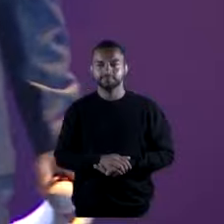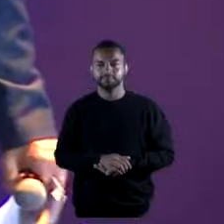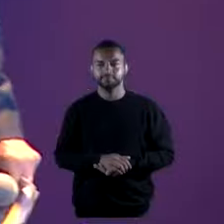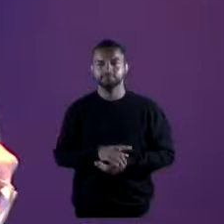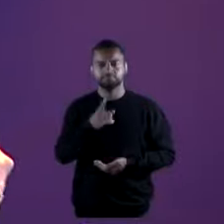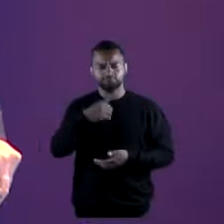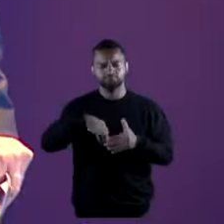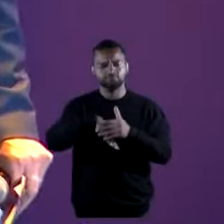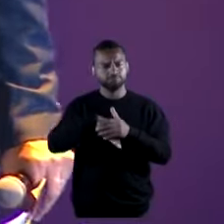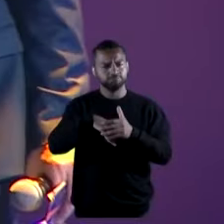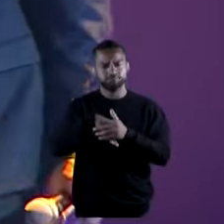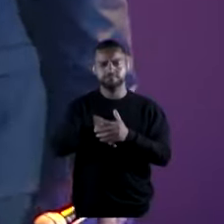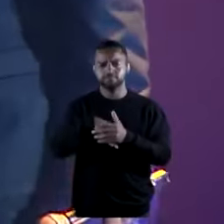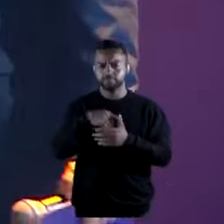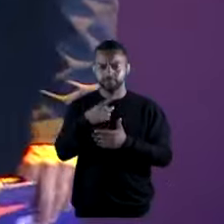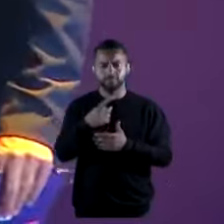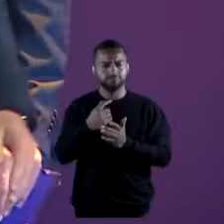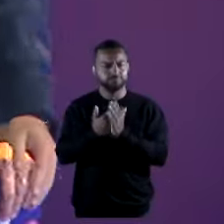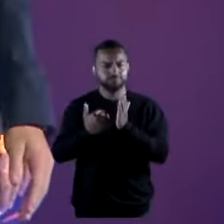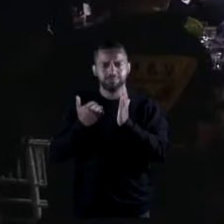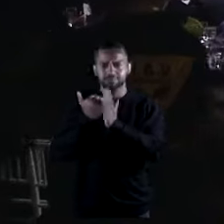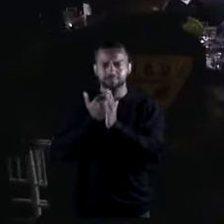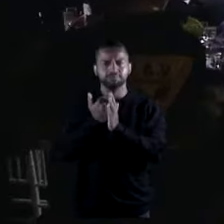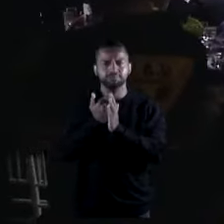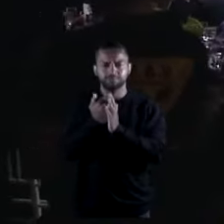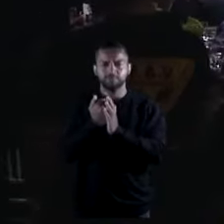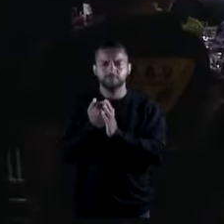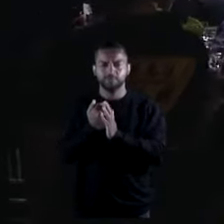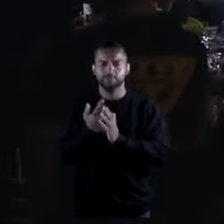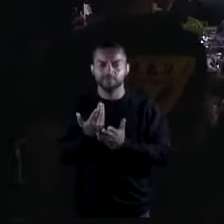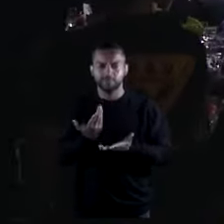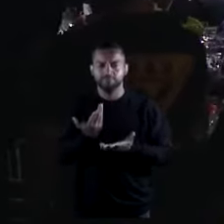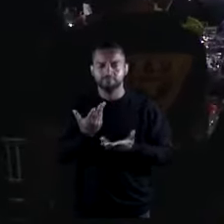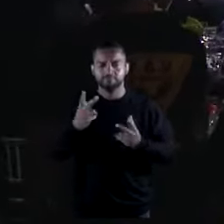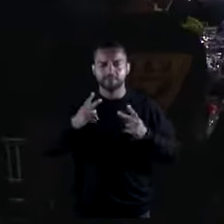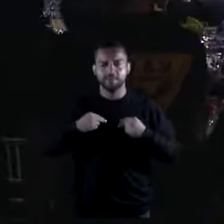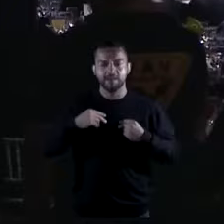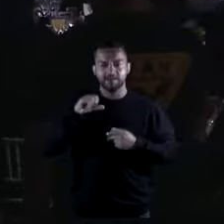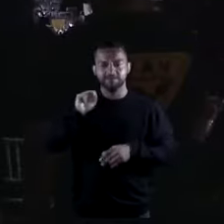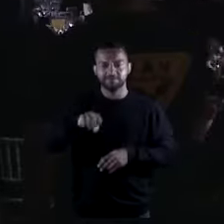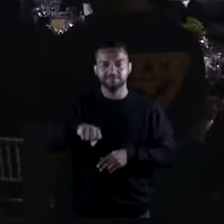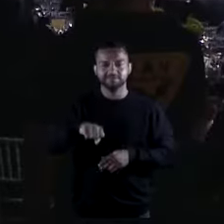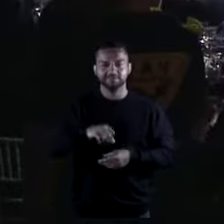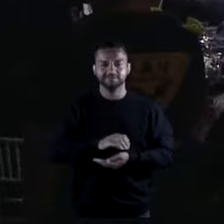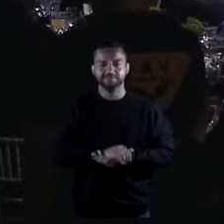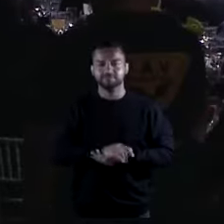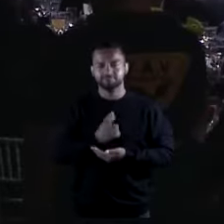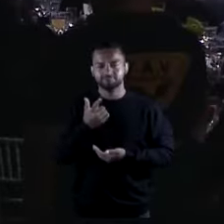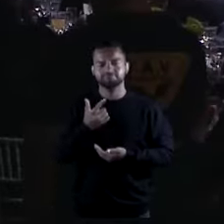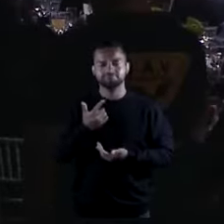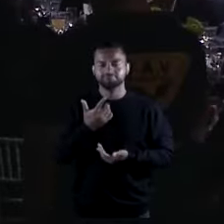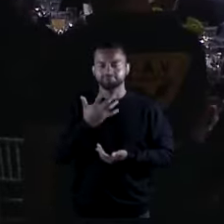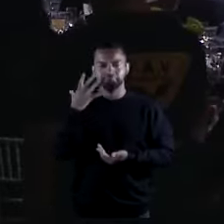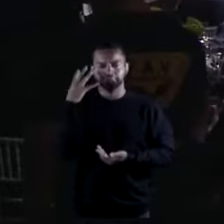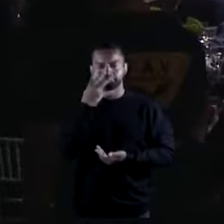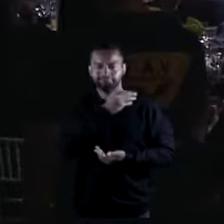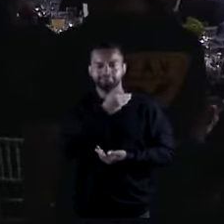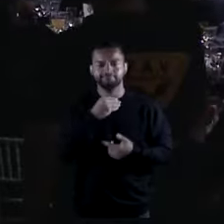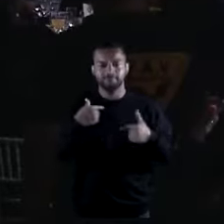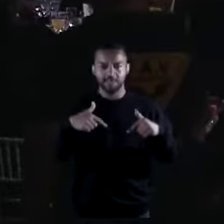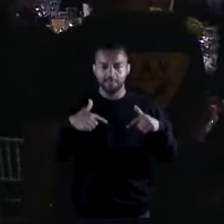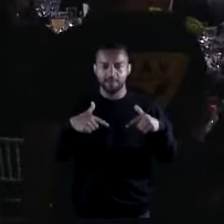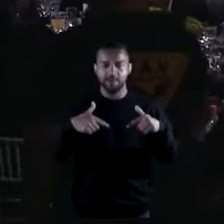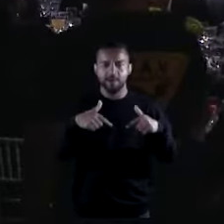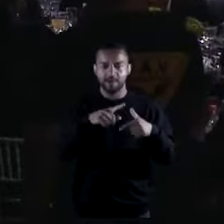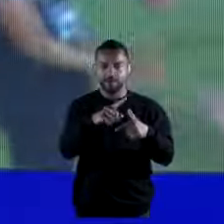Jogou muito numa posição que jogaram só Zito e Clodoaldo. Merecido. Fez um belo campeonato. Parabéns, mesmo. João. Uma